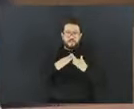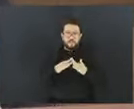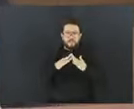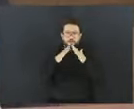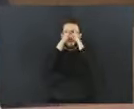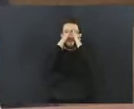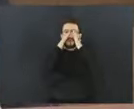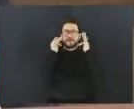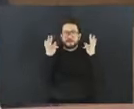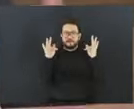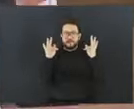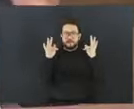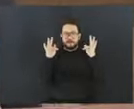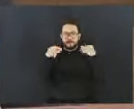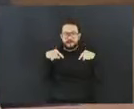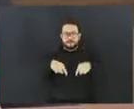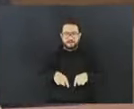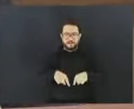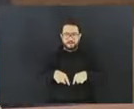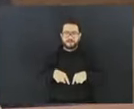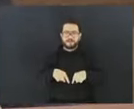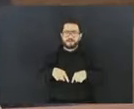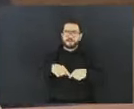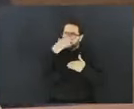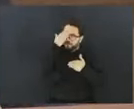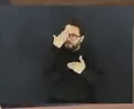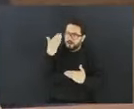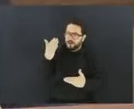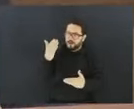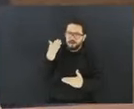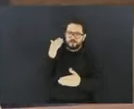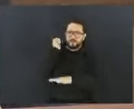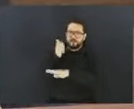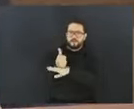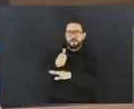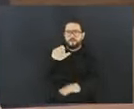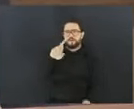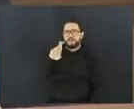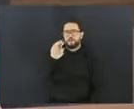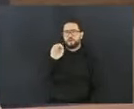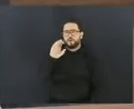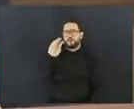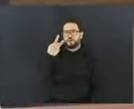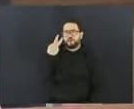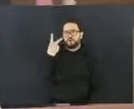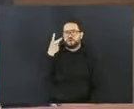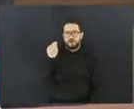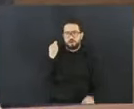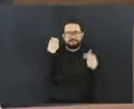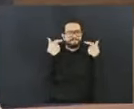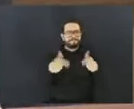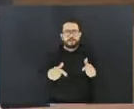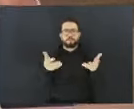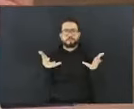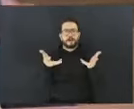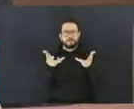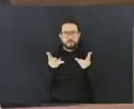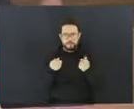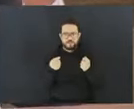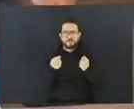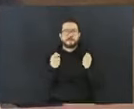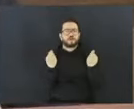já falei com o comandante no início, ao trabalho que o capitão Rocha vem fazendo lá na 4ª Companhia, trabalho maravilhoso, em conjunto com a comunidade, com a